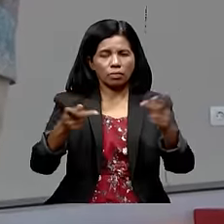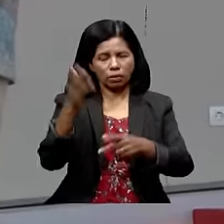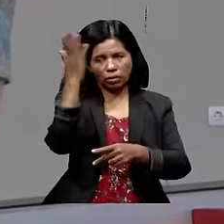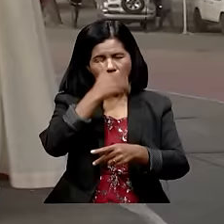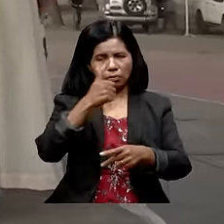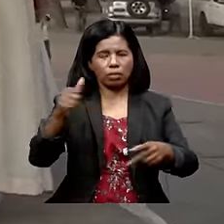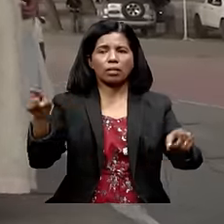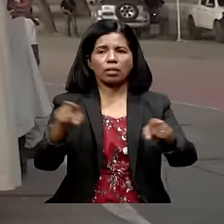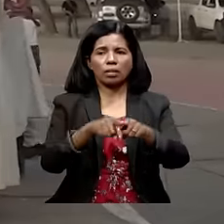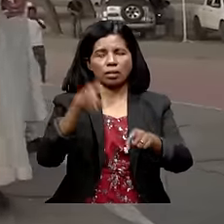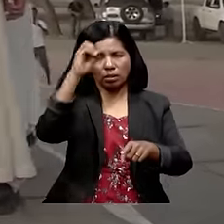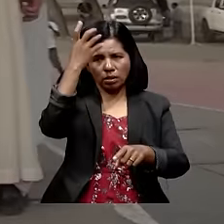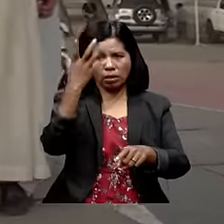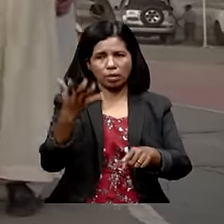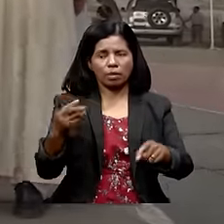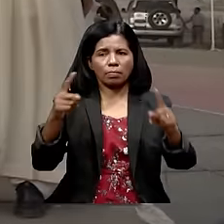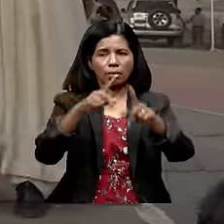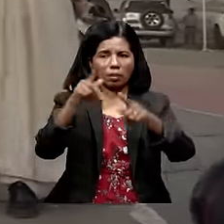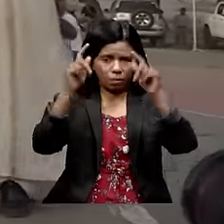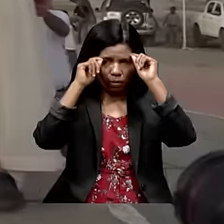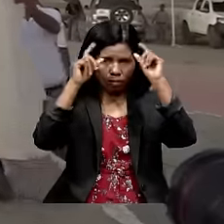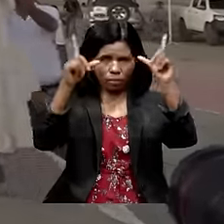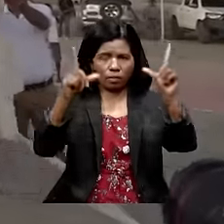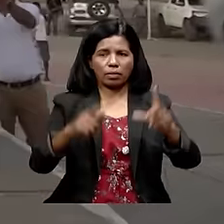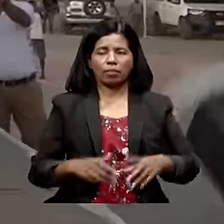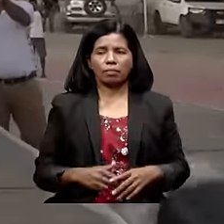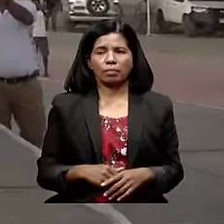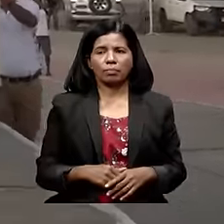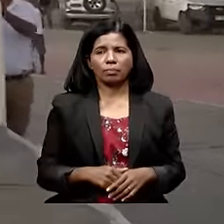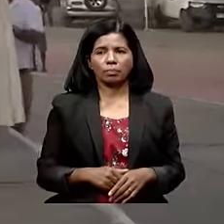hanesan graça ida ba povo do Ben Timor Leste equipa cobertura ZMN.